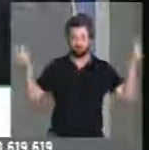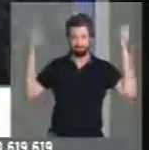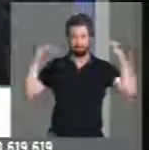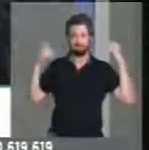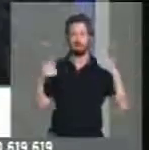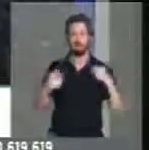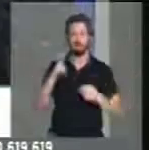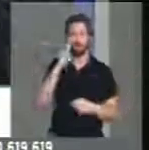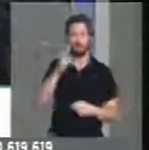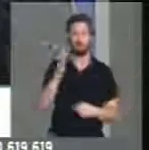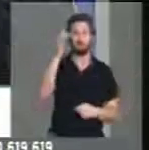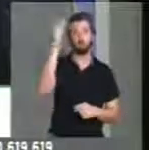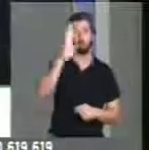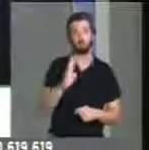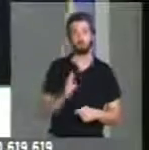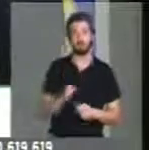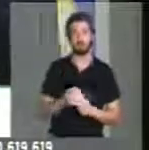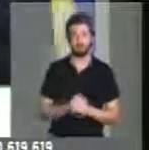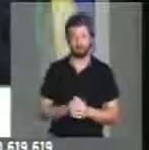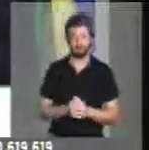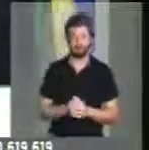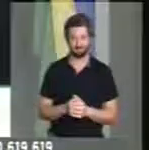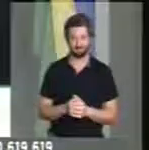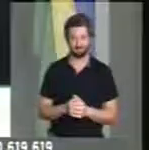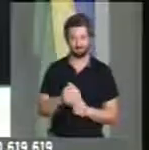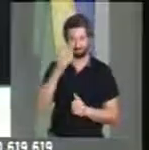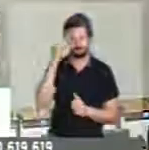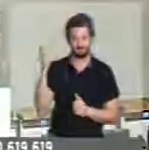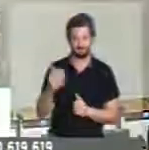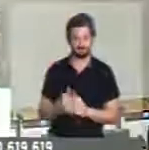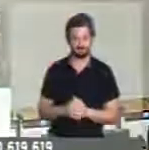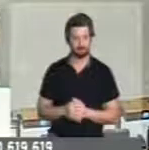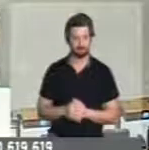o futuro nos aguarda com muita pressa. Muito obrigado. Muito bem, deputado.